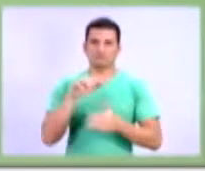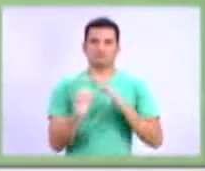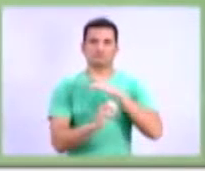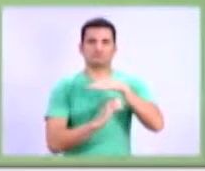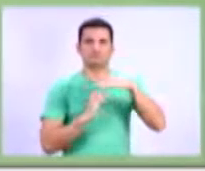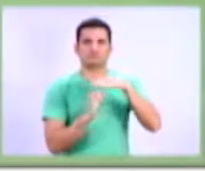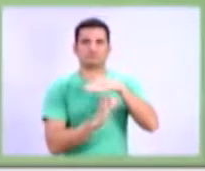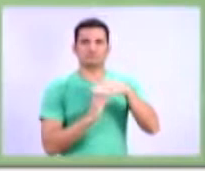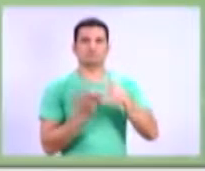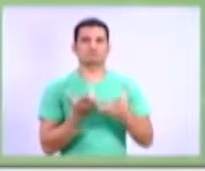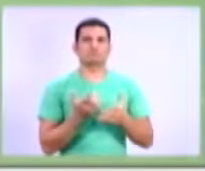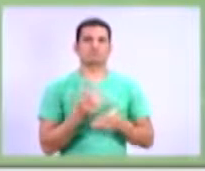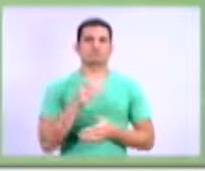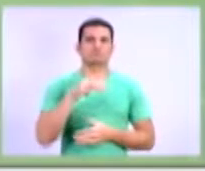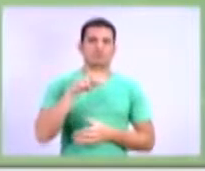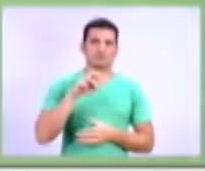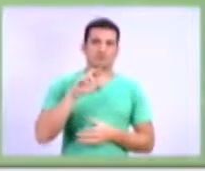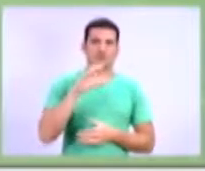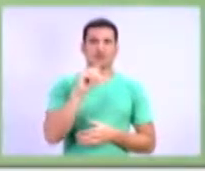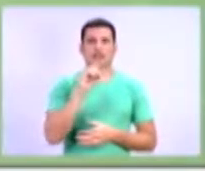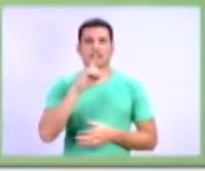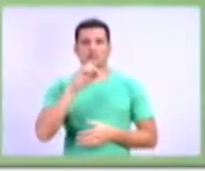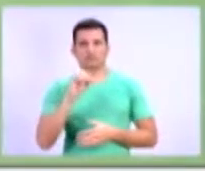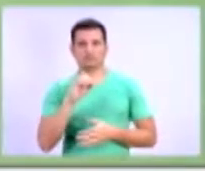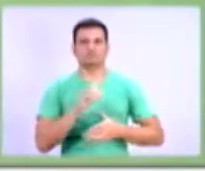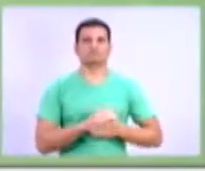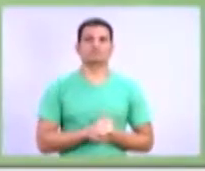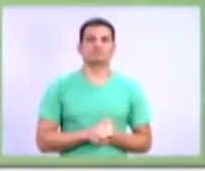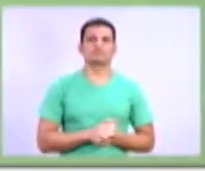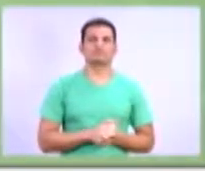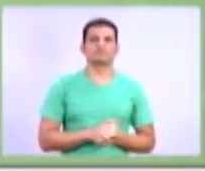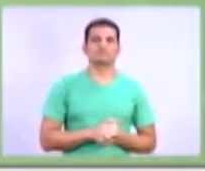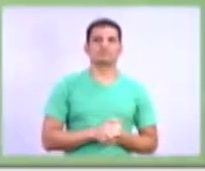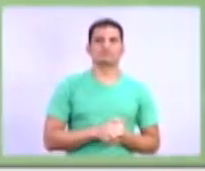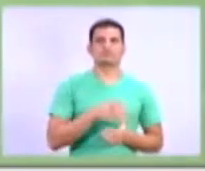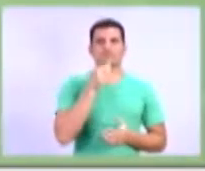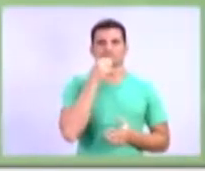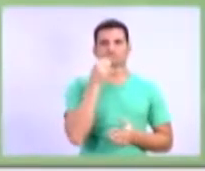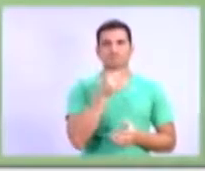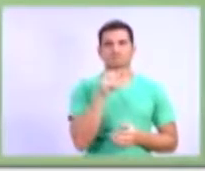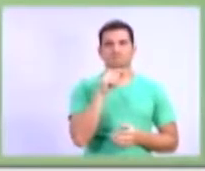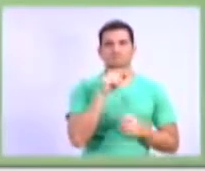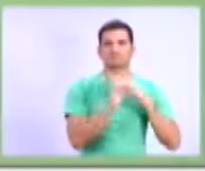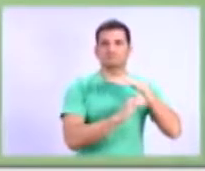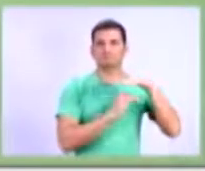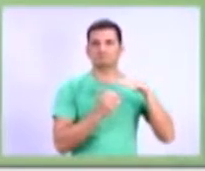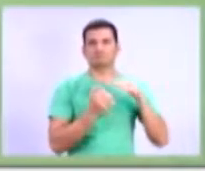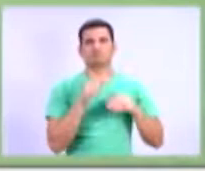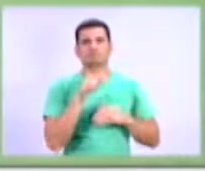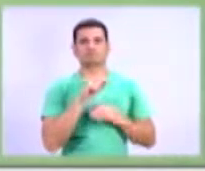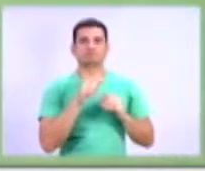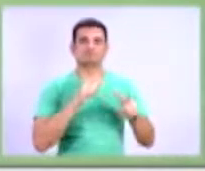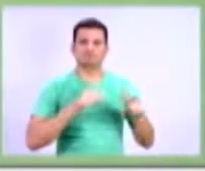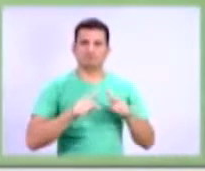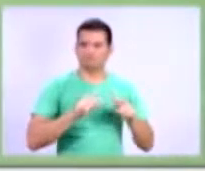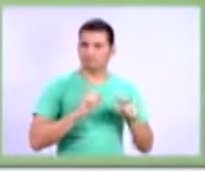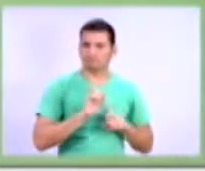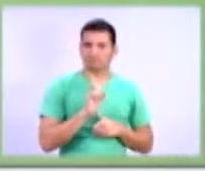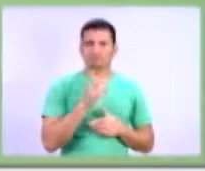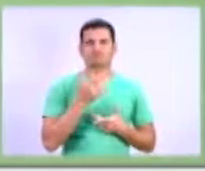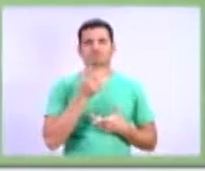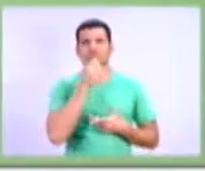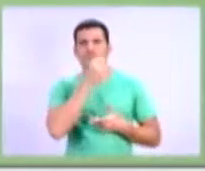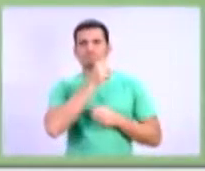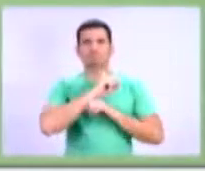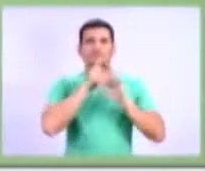ou seja, no mercado. Se a empresa não trabalhar, não tiver bem claro para os seus